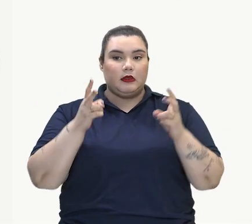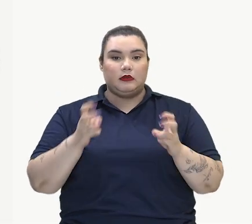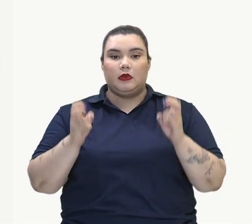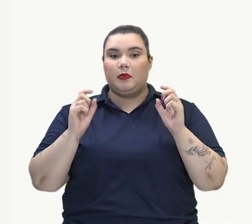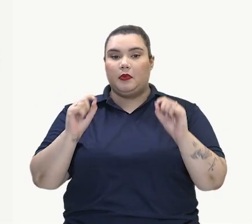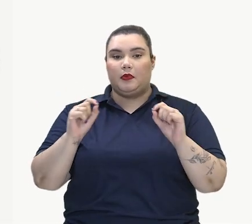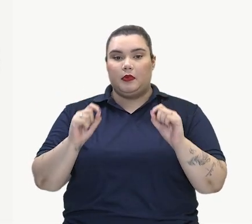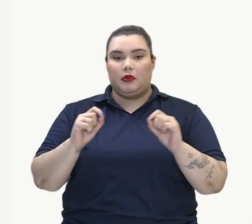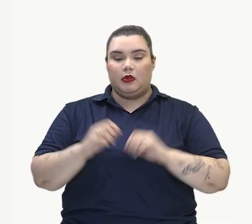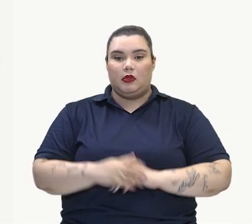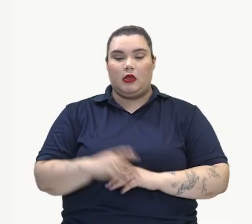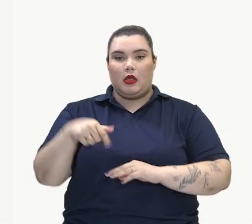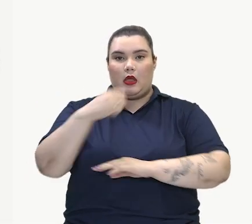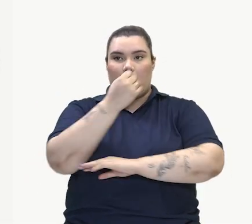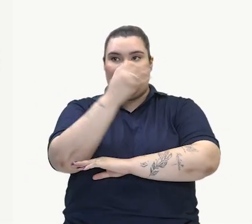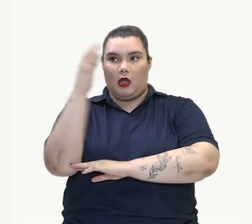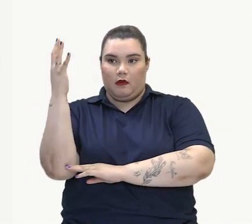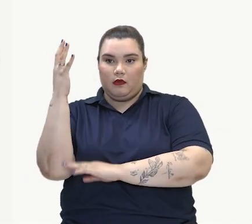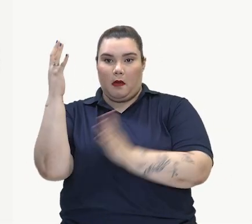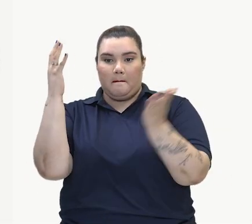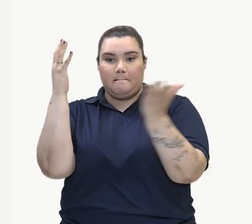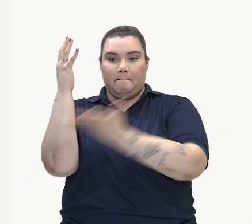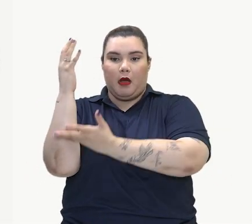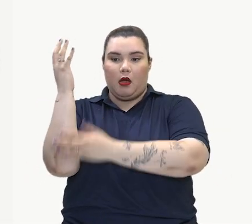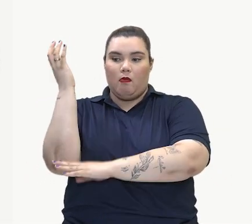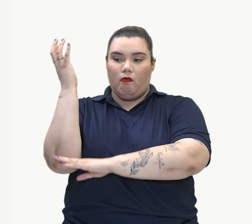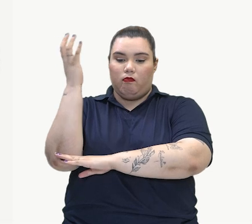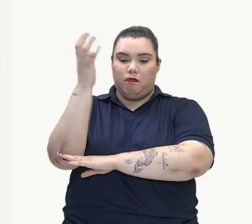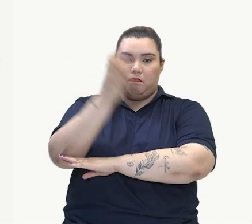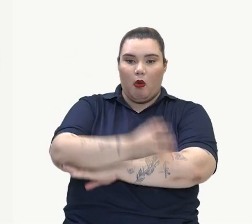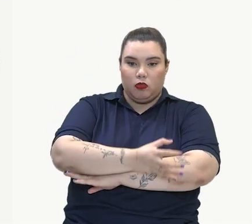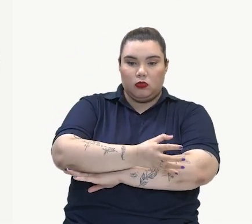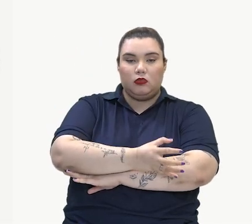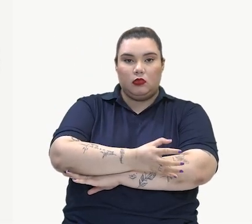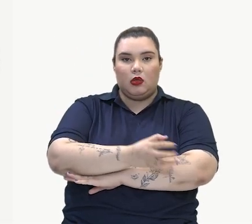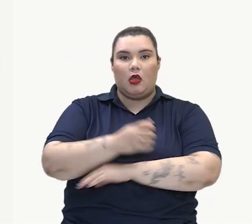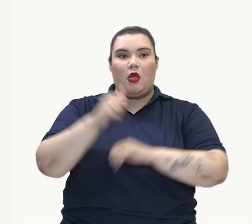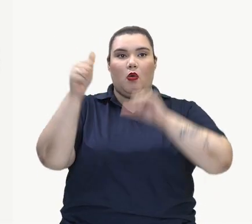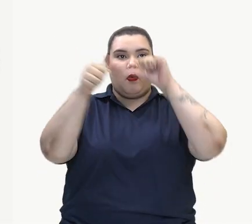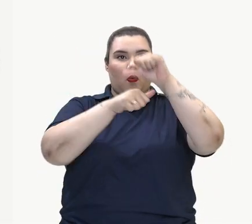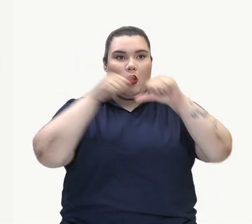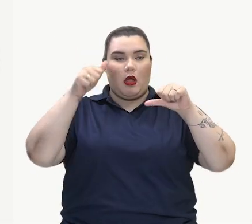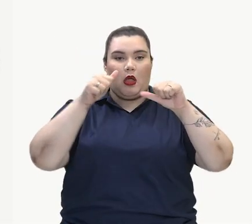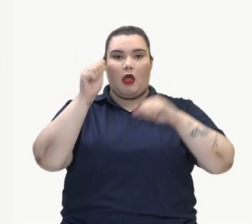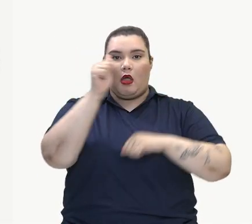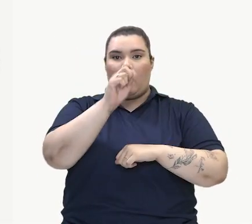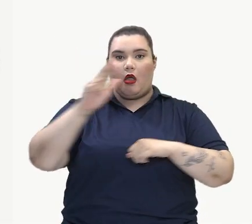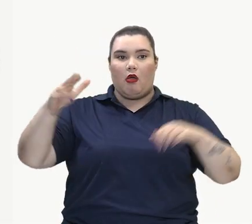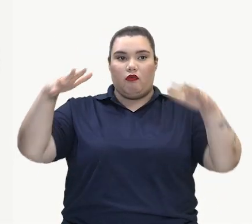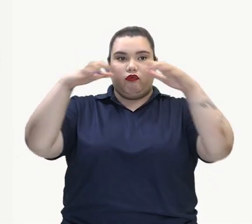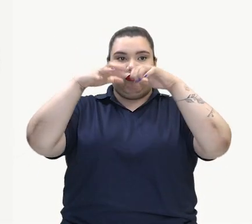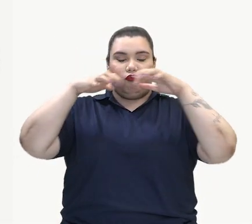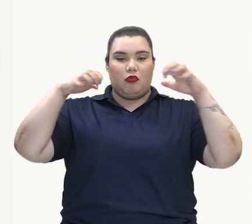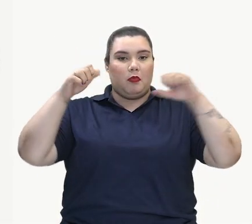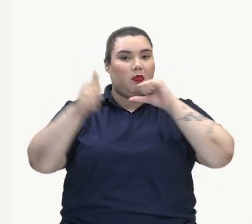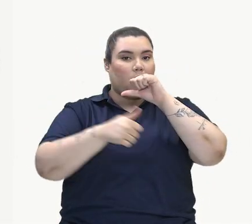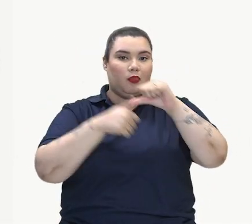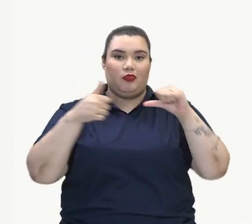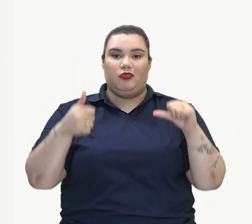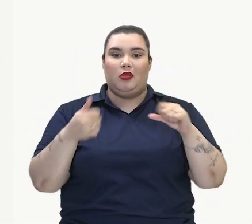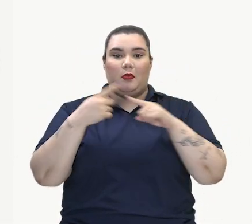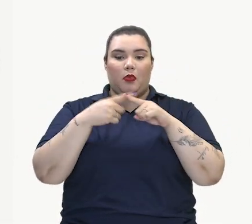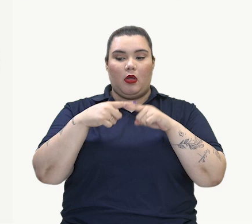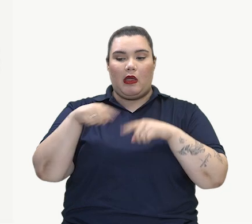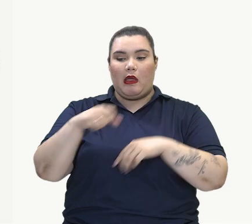árvore é cortada, não é só a floresta que sofre, o ar também muda, as árvores também, porque elas armazenam,